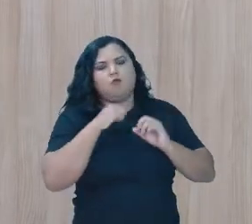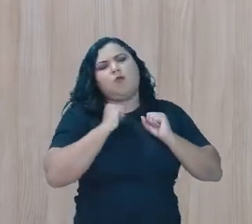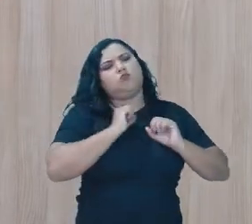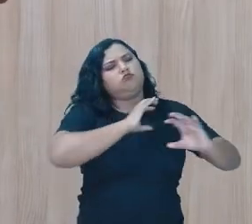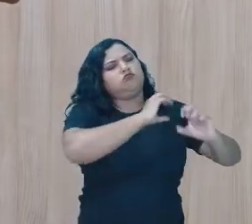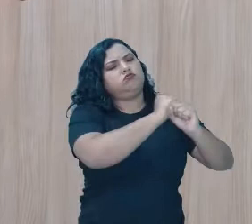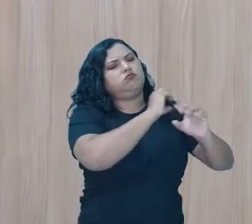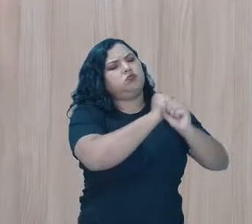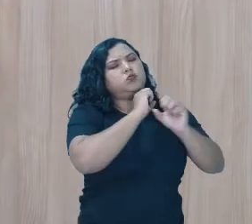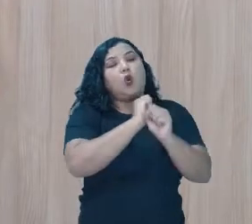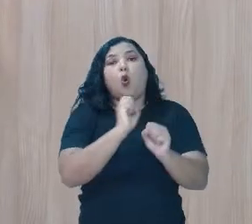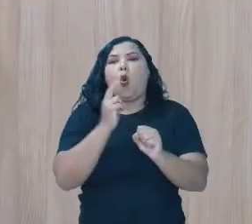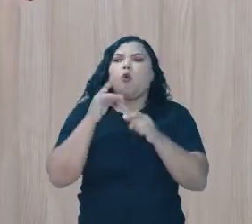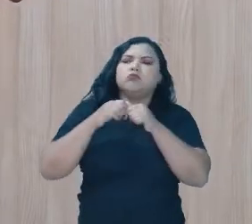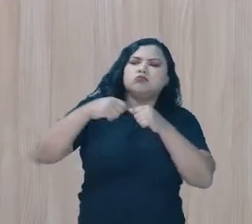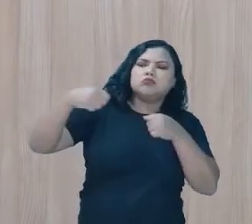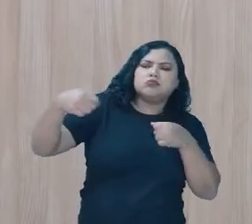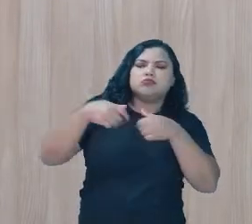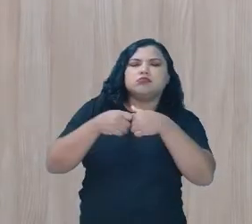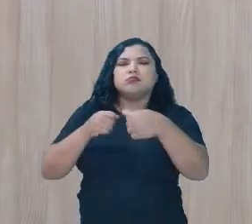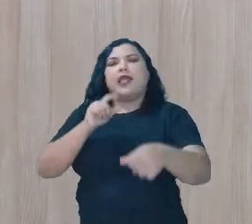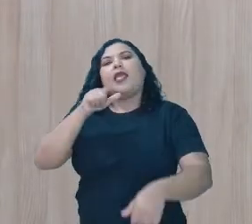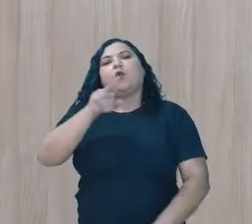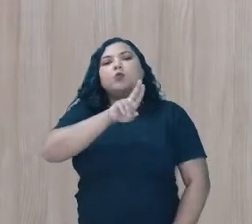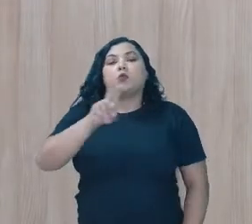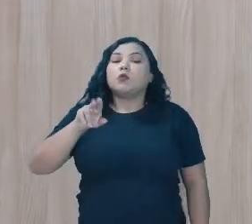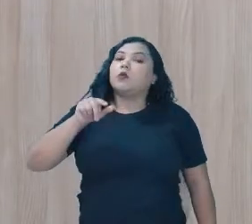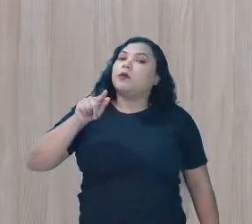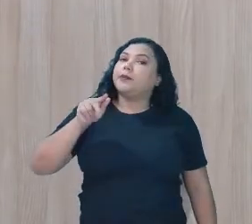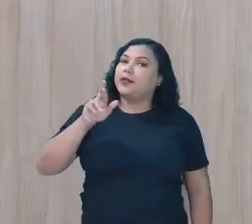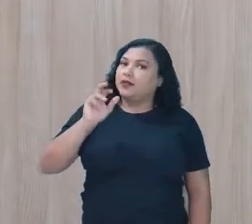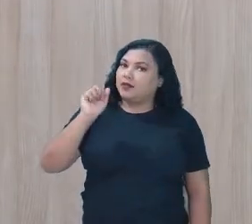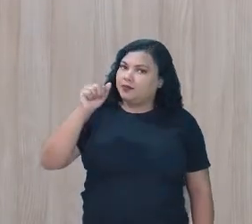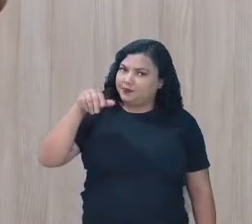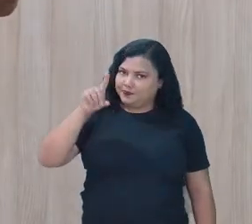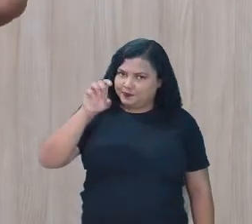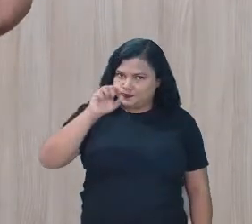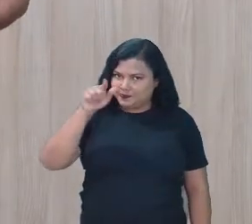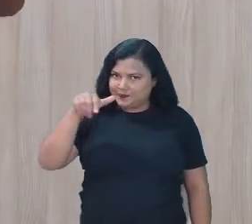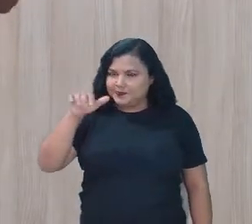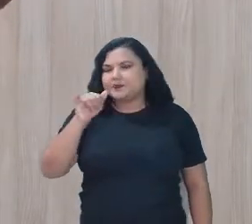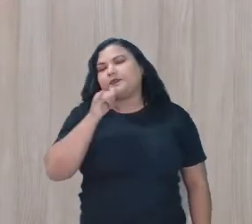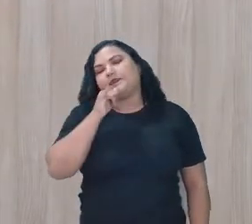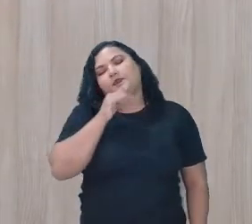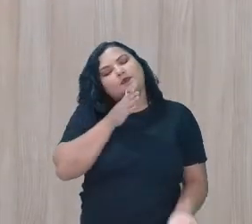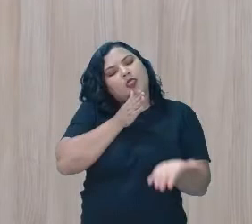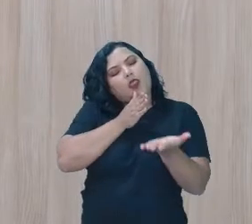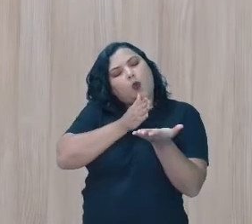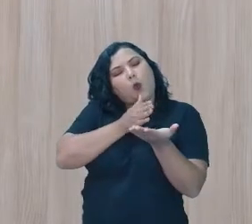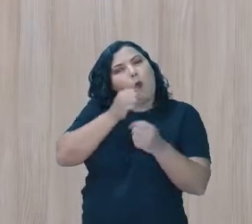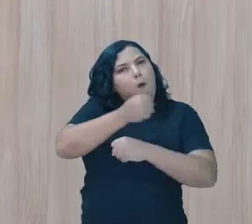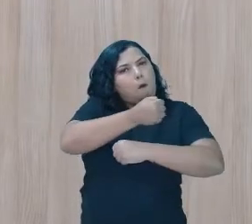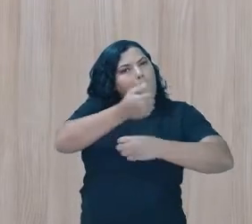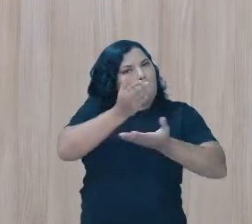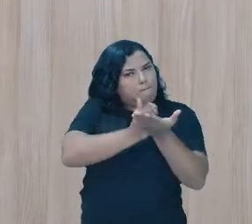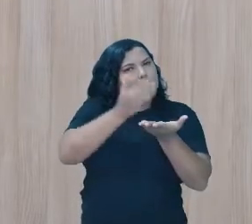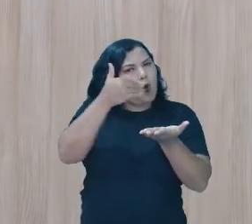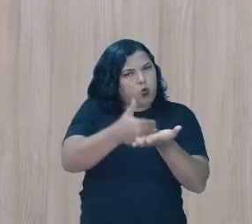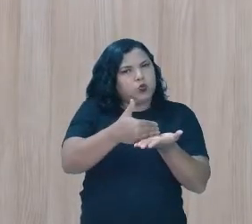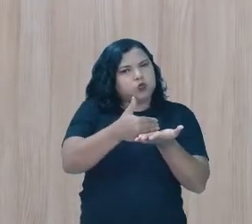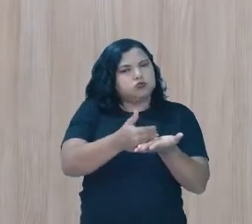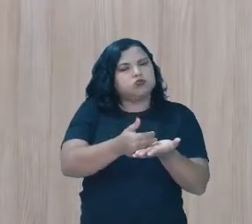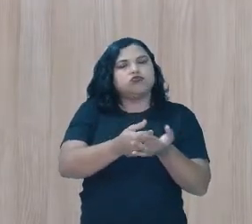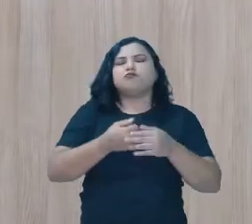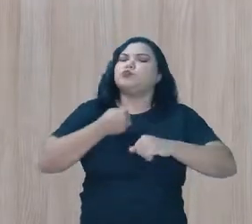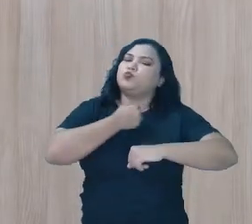ser medido e contado, a gente chama de grandeza, certo? Por exemplo, eu pego lá o bolo que eu estava falando para você e faço